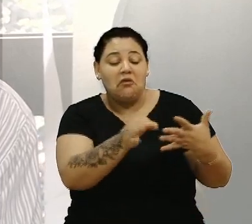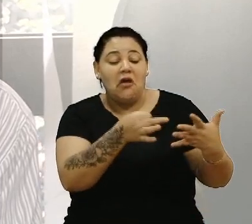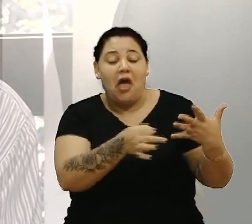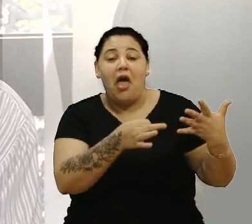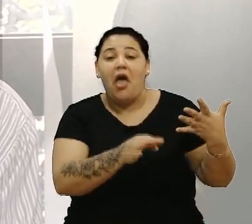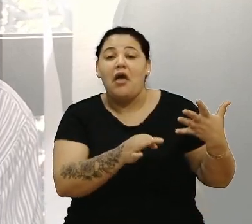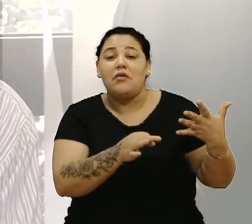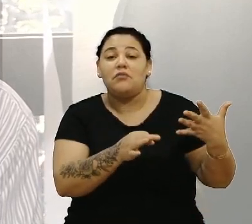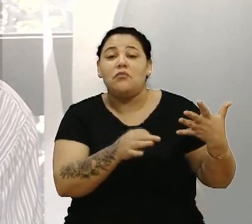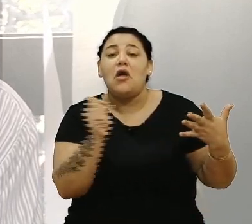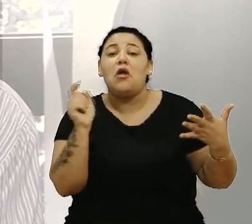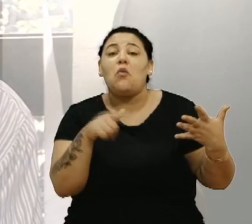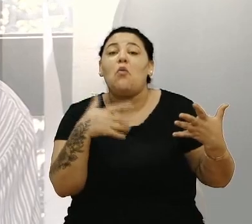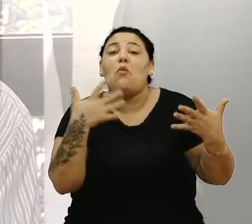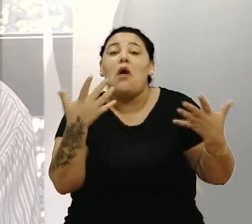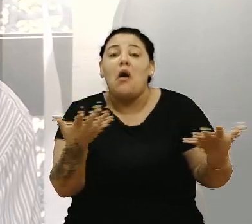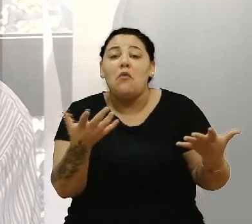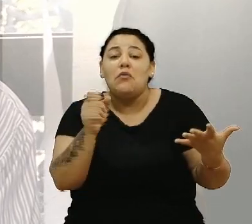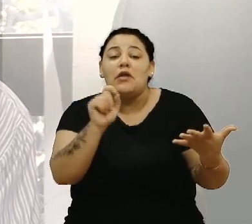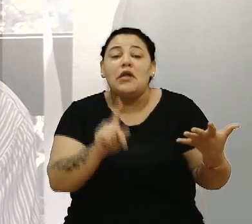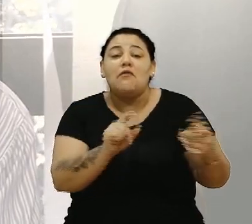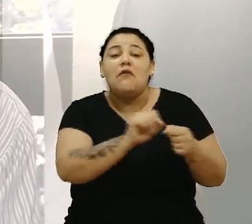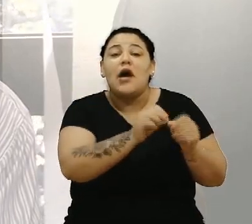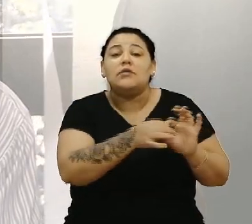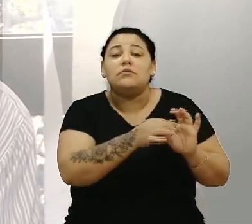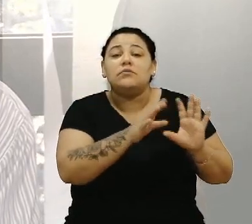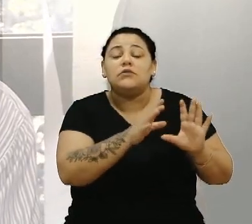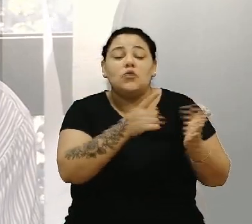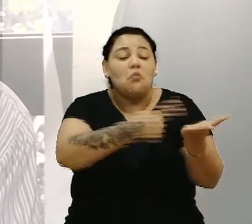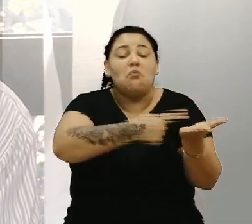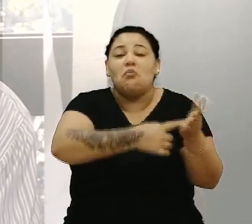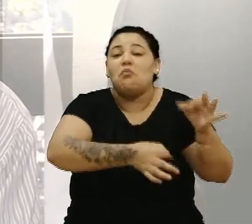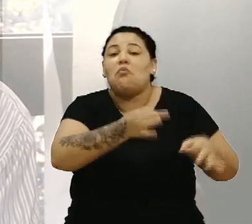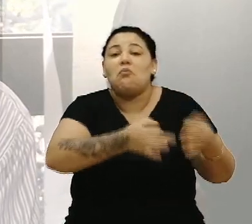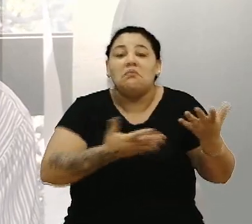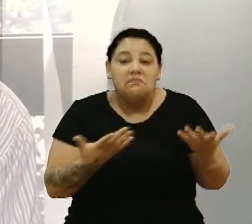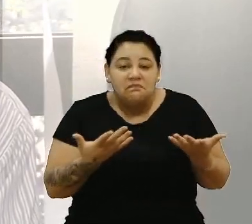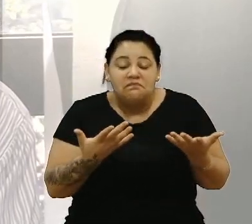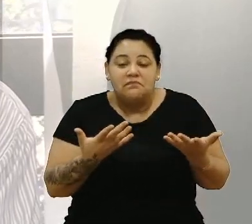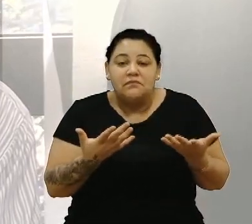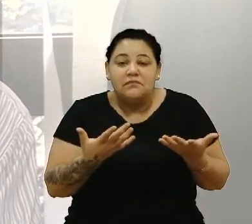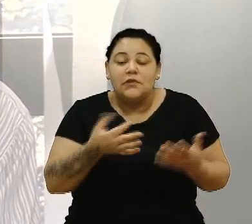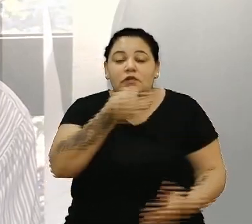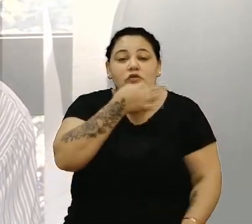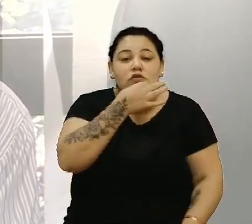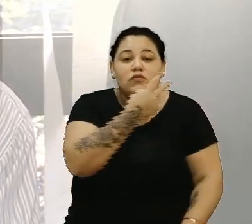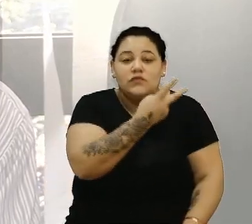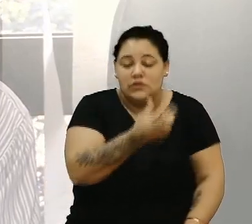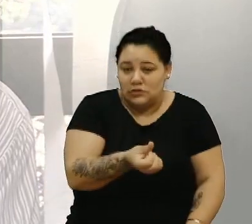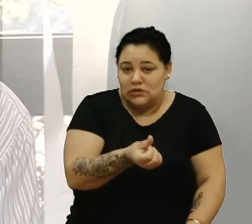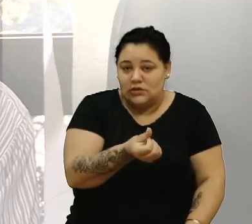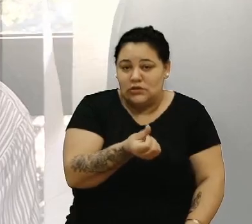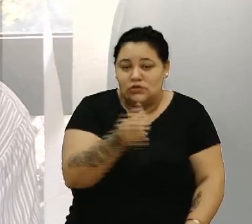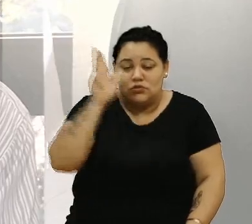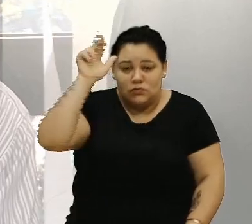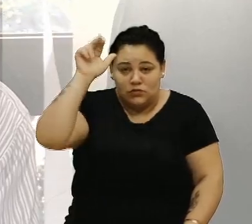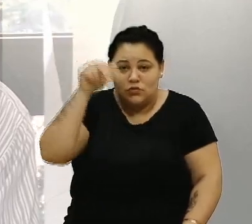em quais instâncias de deliberação? Caxias do Sul, 26 de abril de